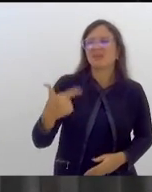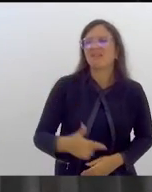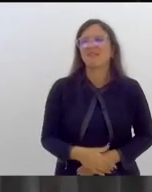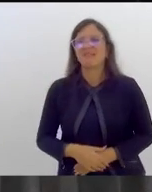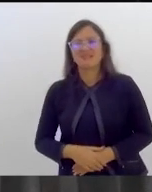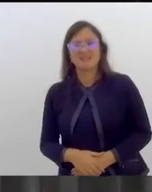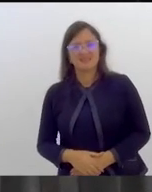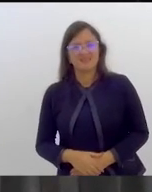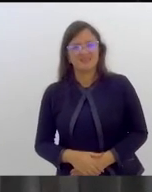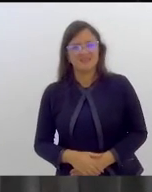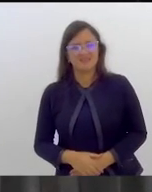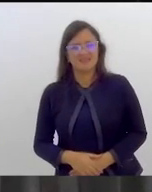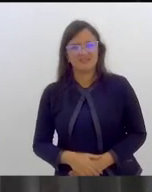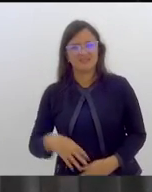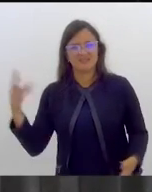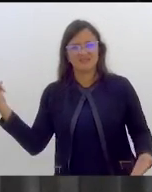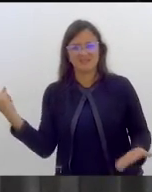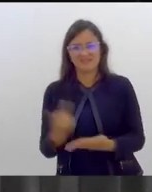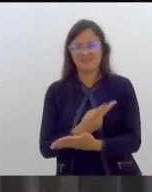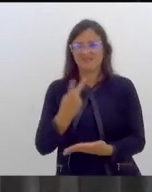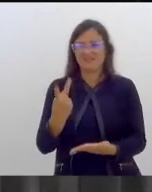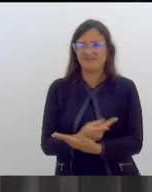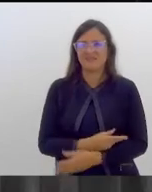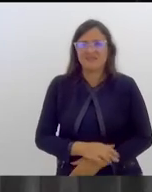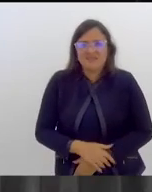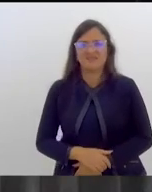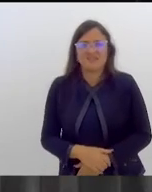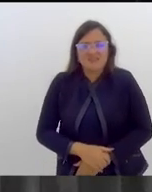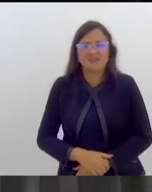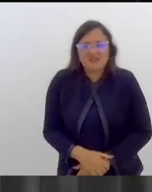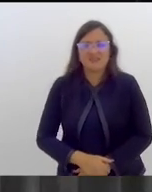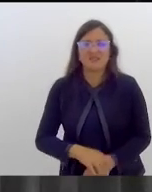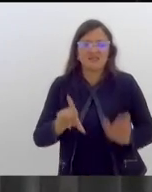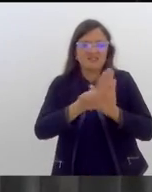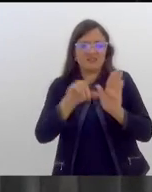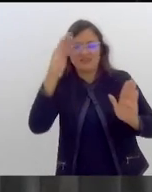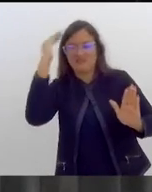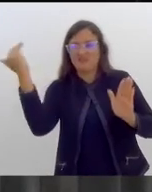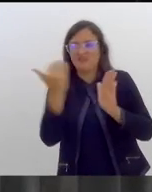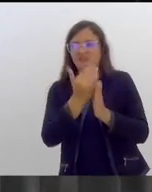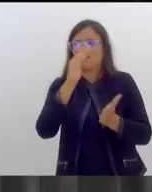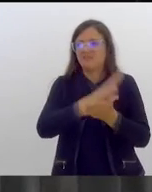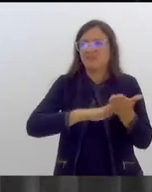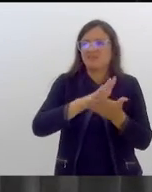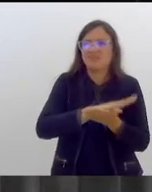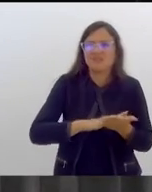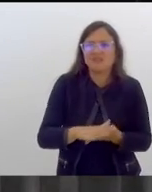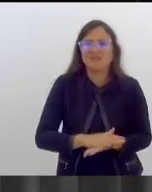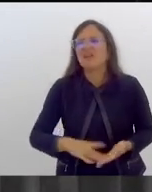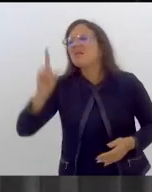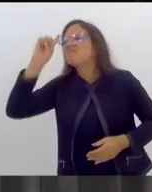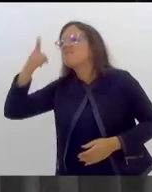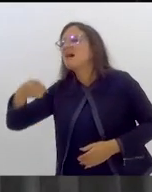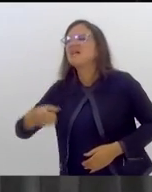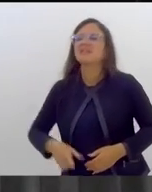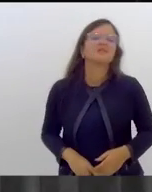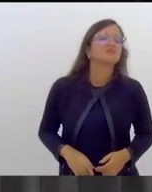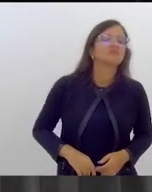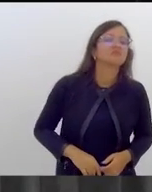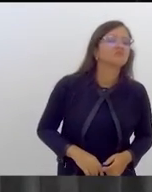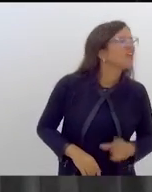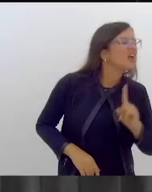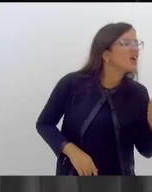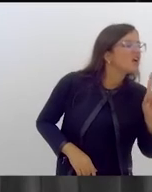as Reis existentes aí passa por cima dela faz o que quer manda e desmanda